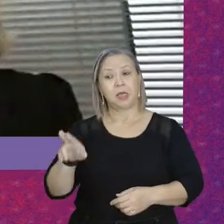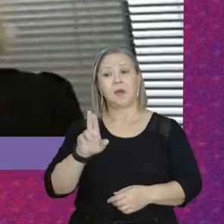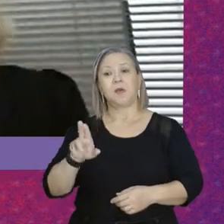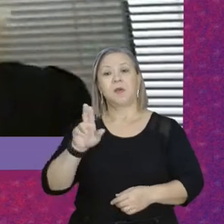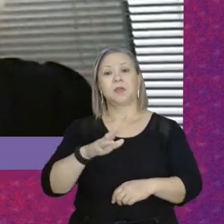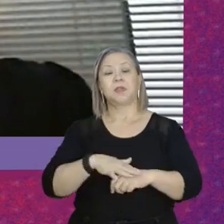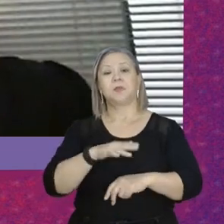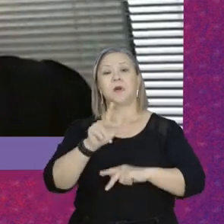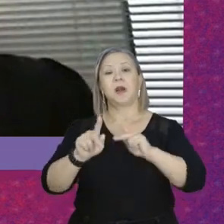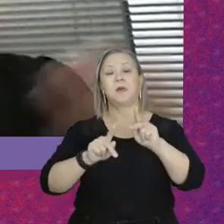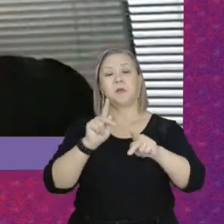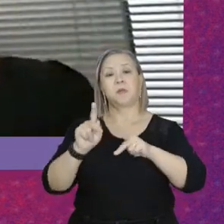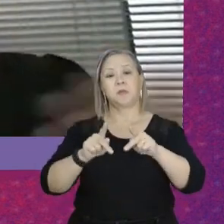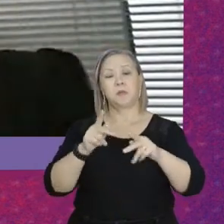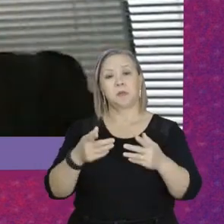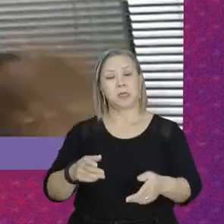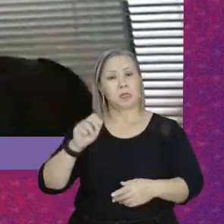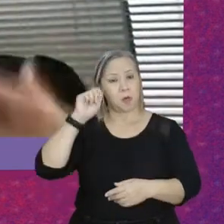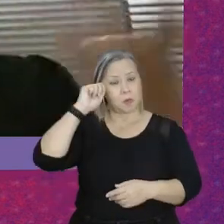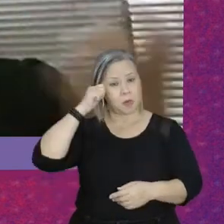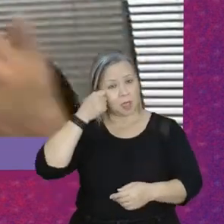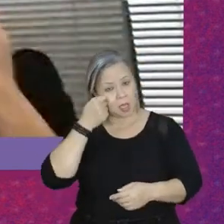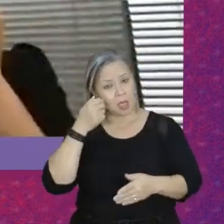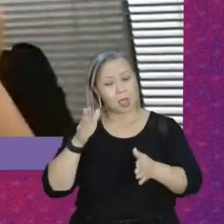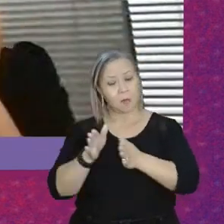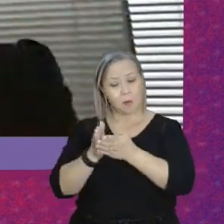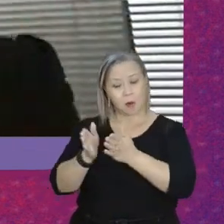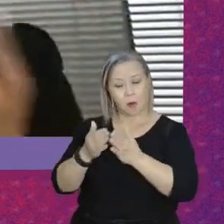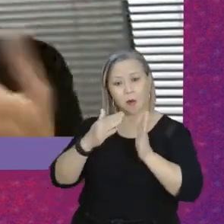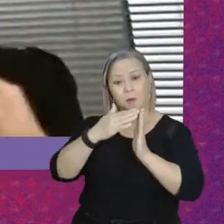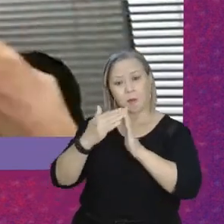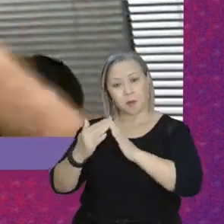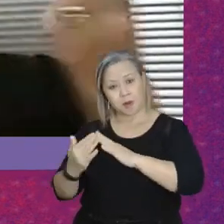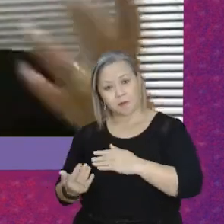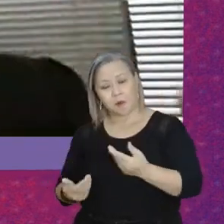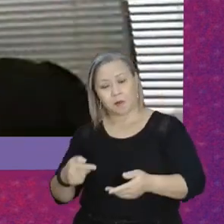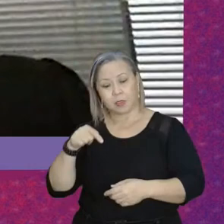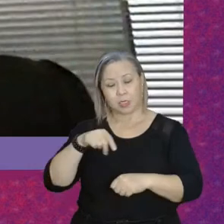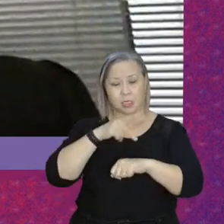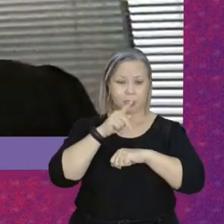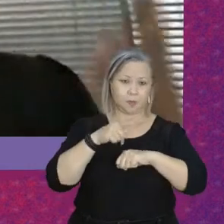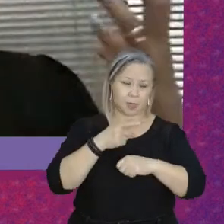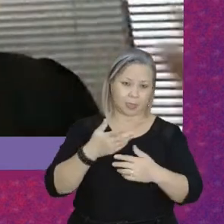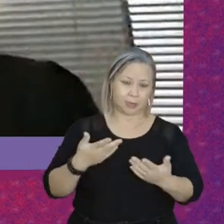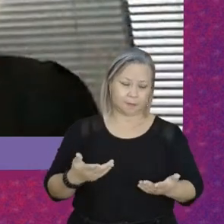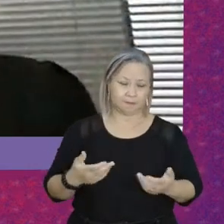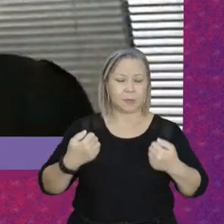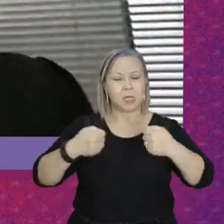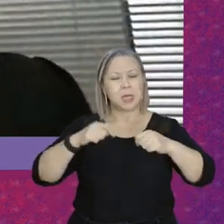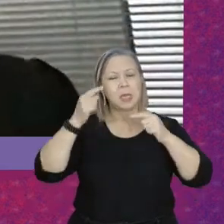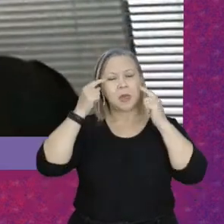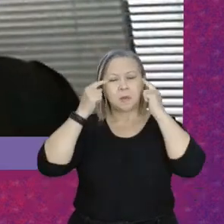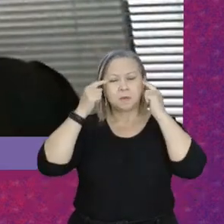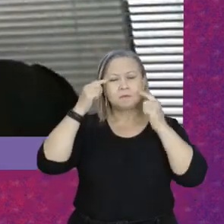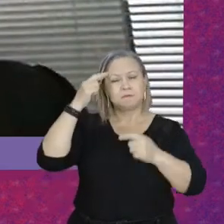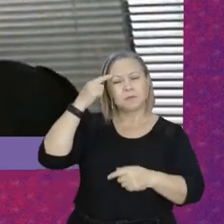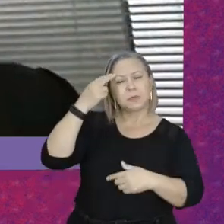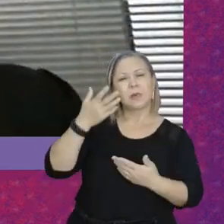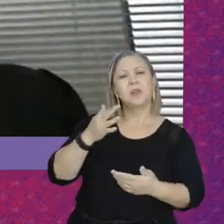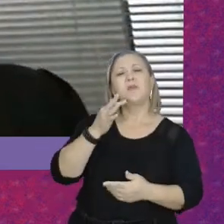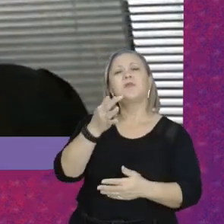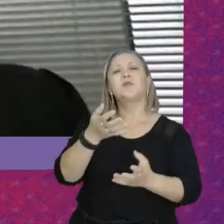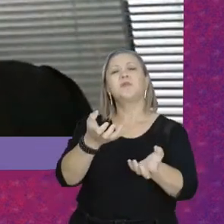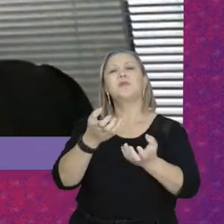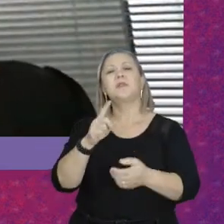a população negra, né, pobre, periférica desse país. Então, nós precisamos pensar que futuro, né, queremos